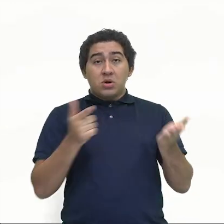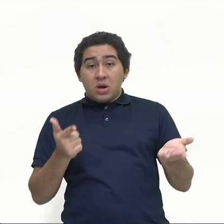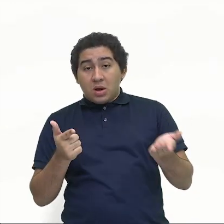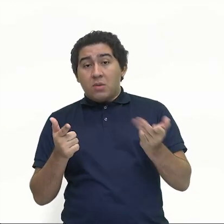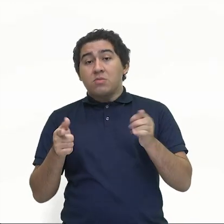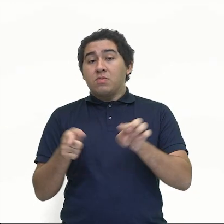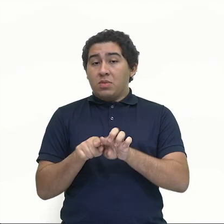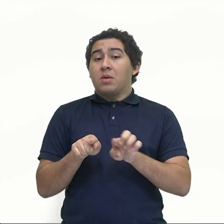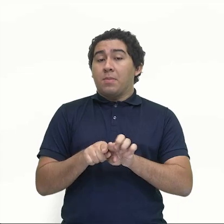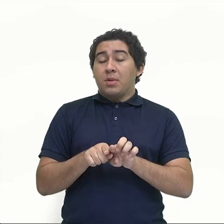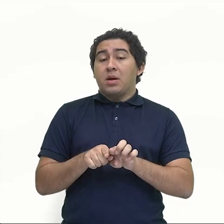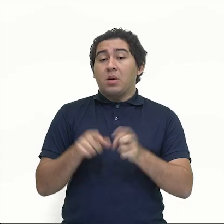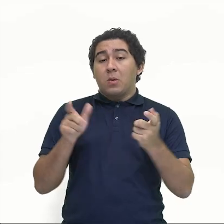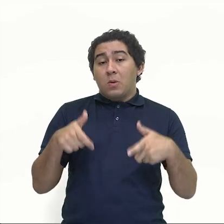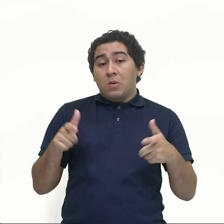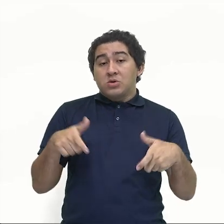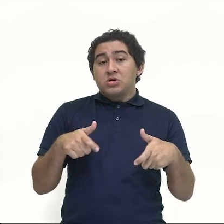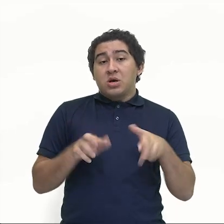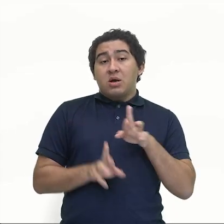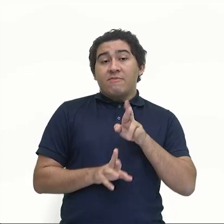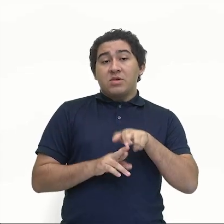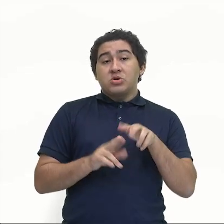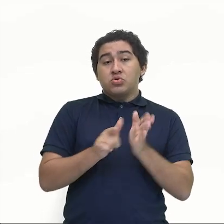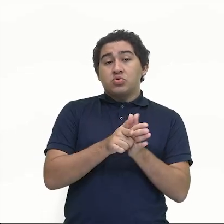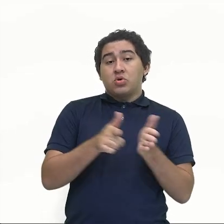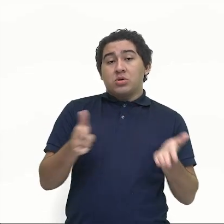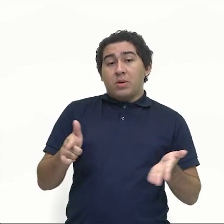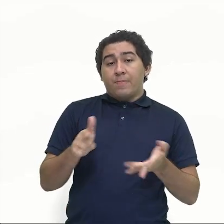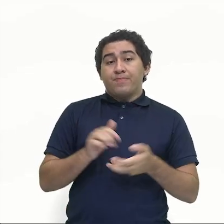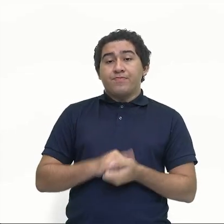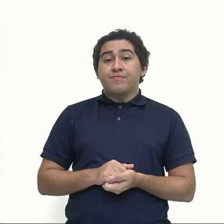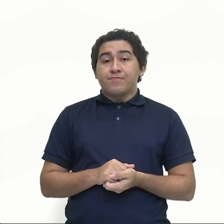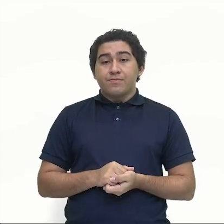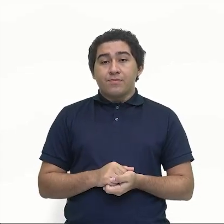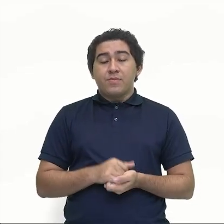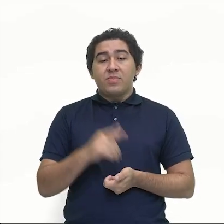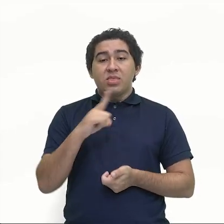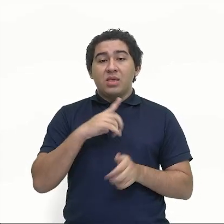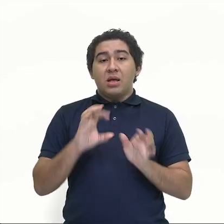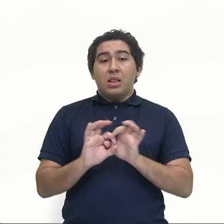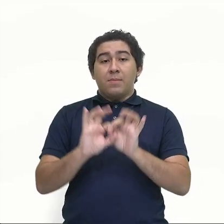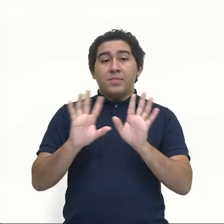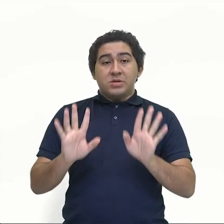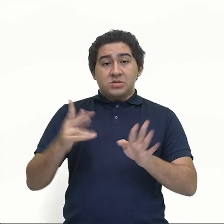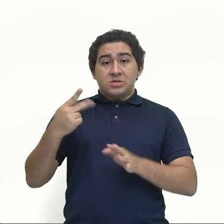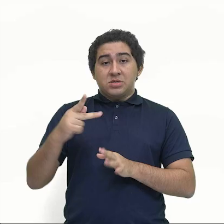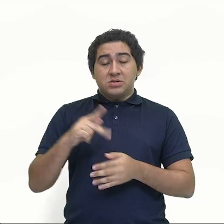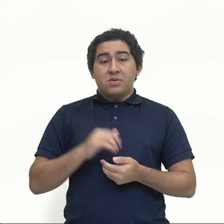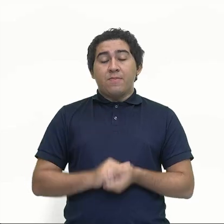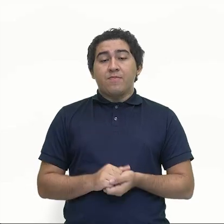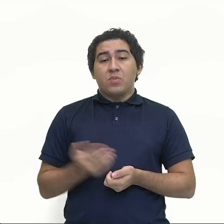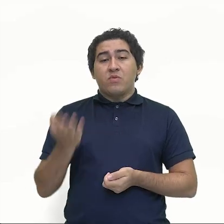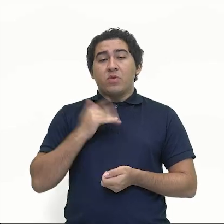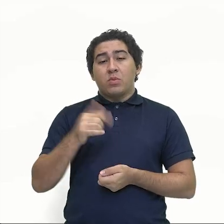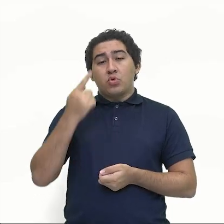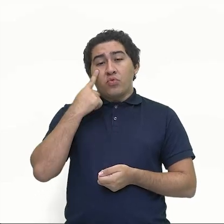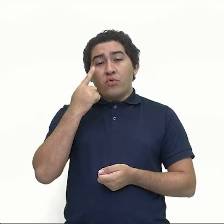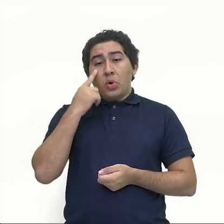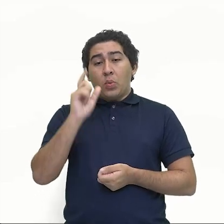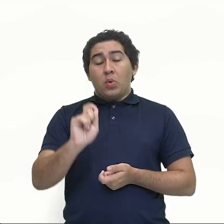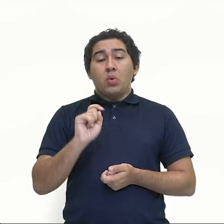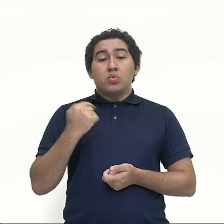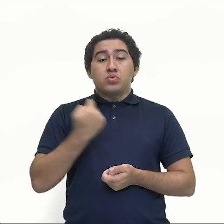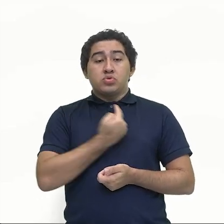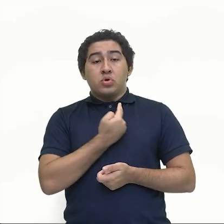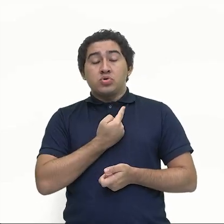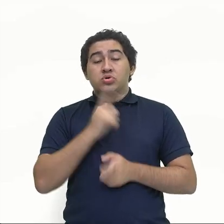jornais, ok? Na parte jornalística. Eles têm esta liberdade. Vamos ver aqui o que os